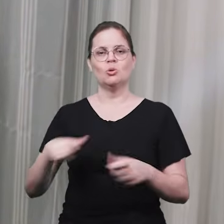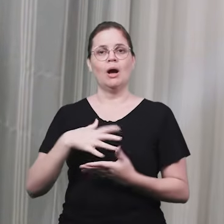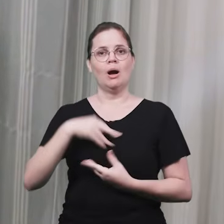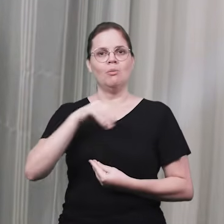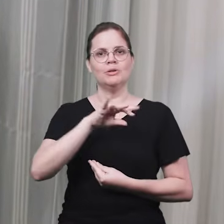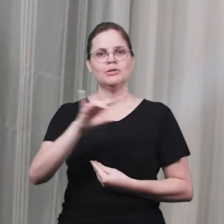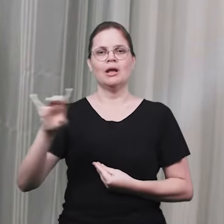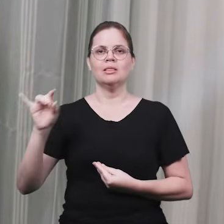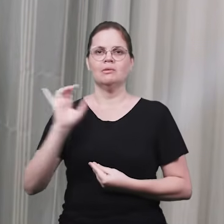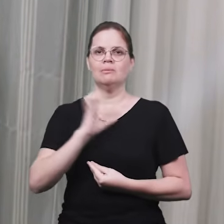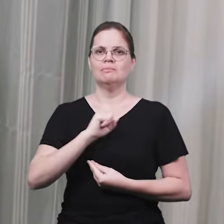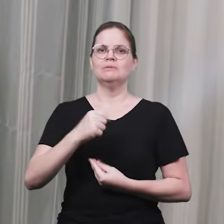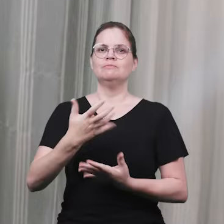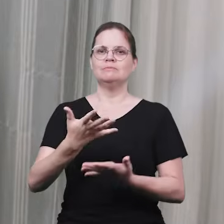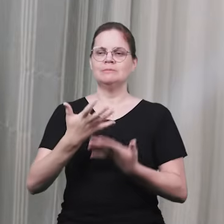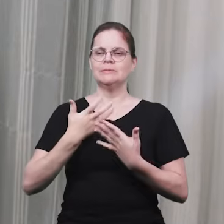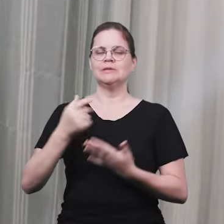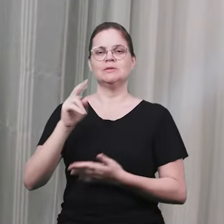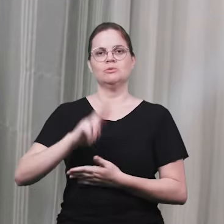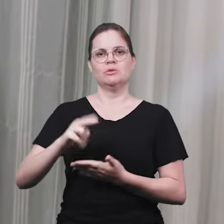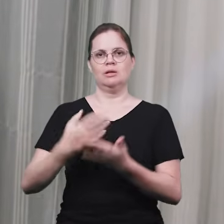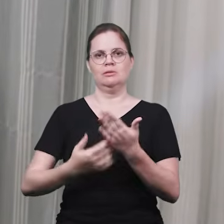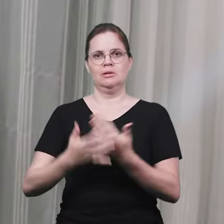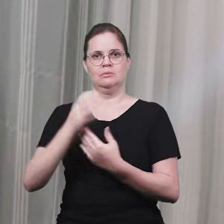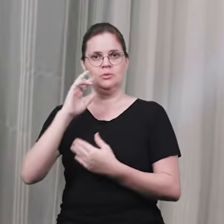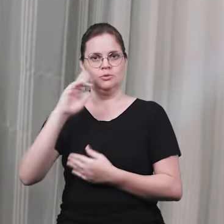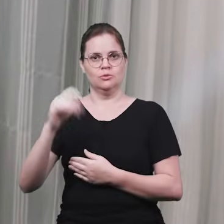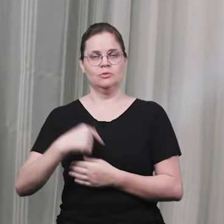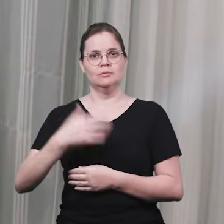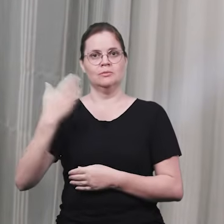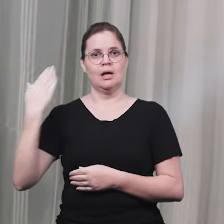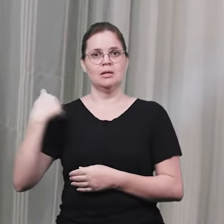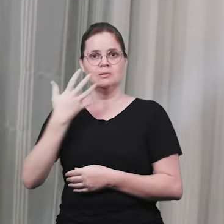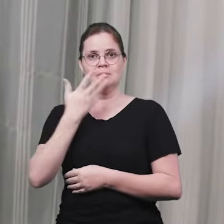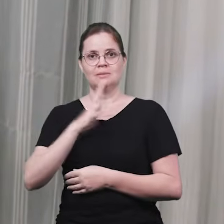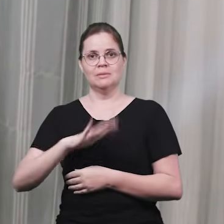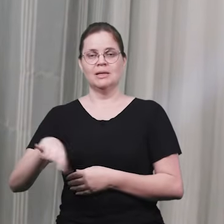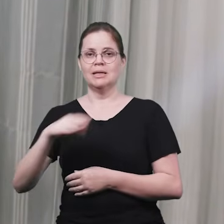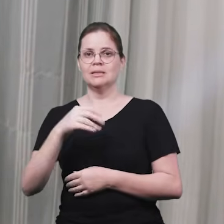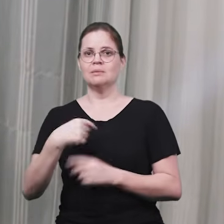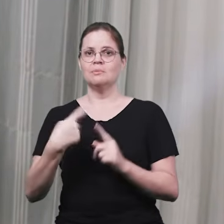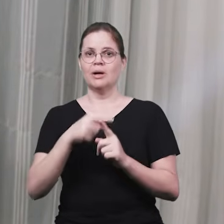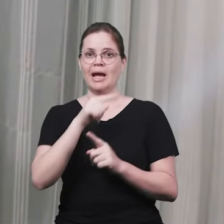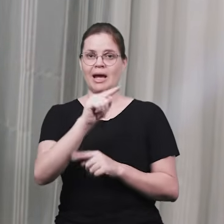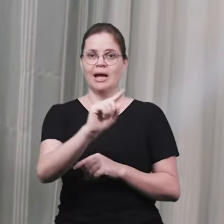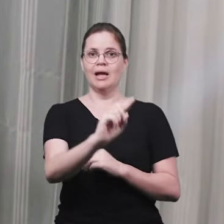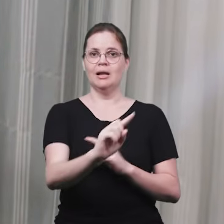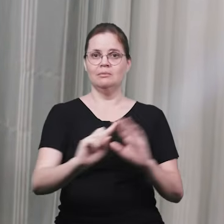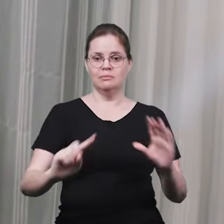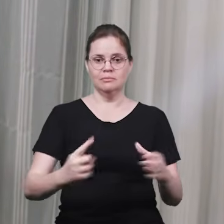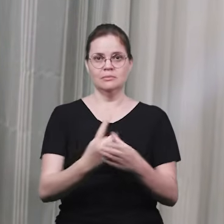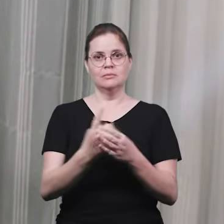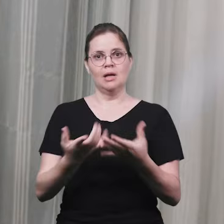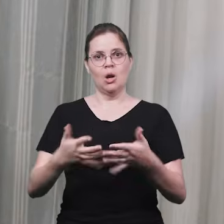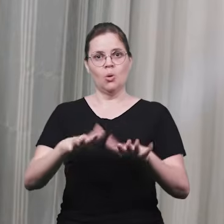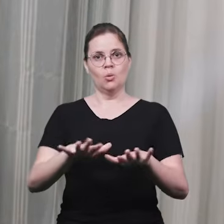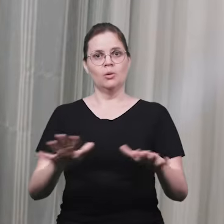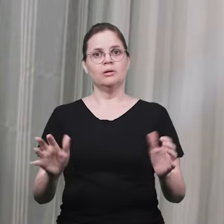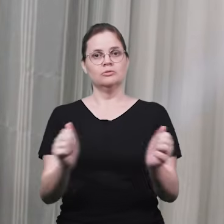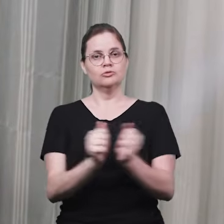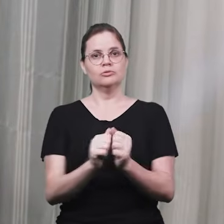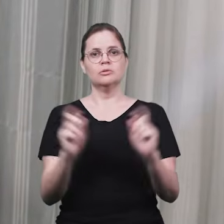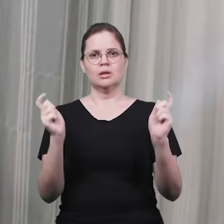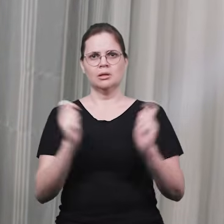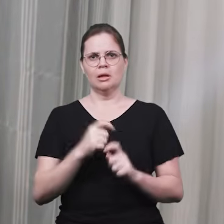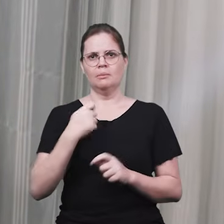essa vocação, esse desejo de realizar a obra. E na época eu tive uma experiência muito grande porque ela me incluiu. Ela me deu toda a condição de ter uma